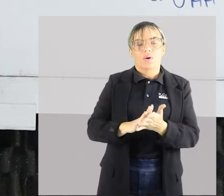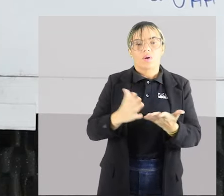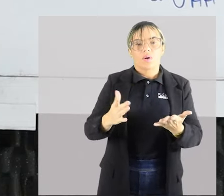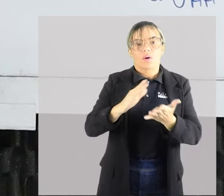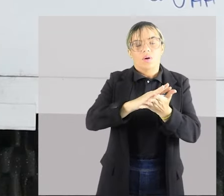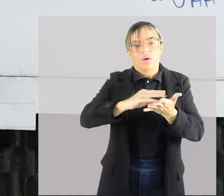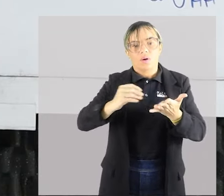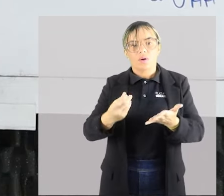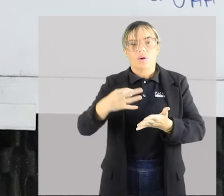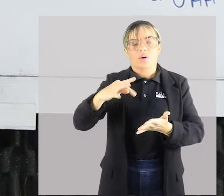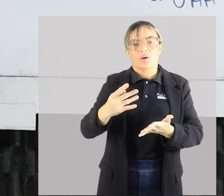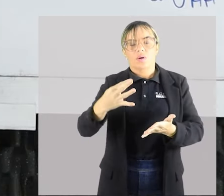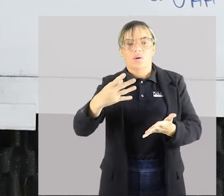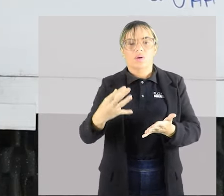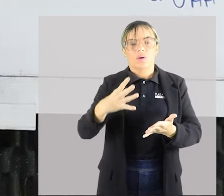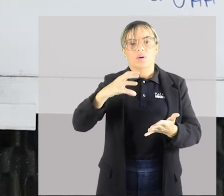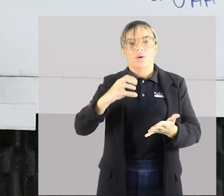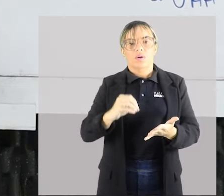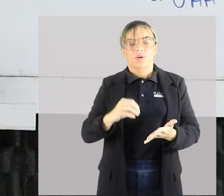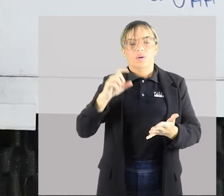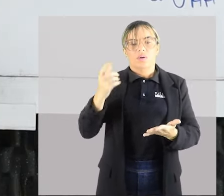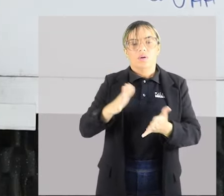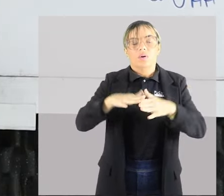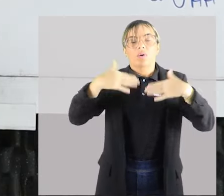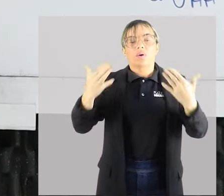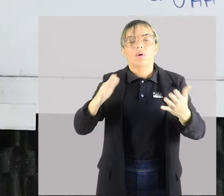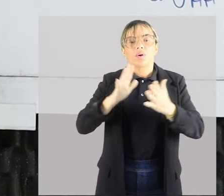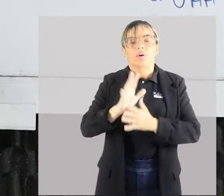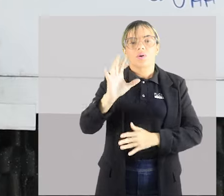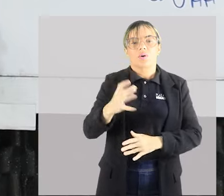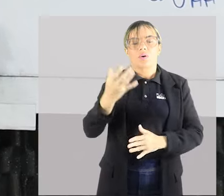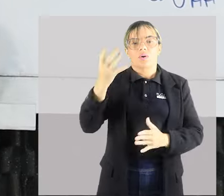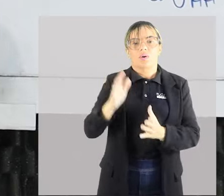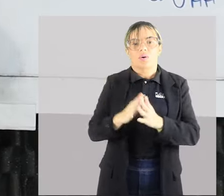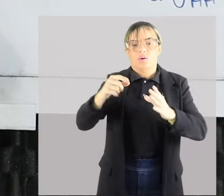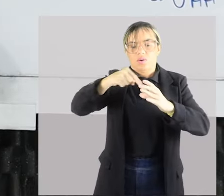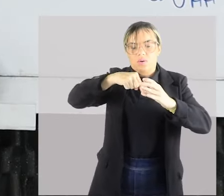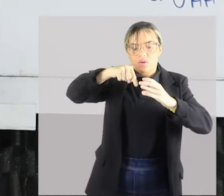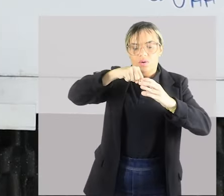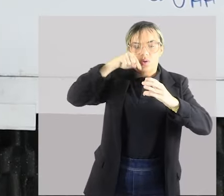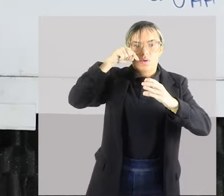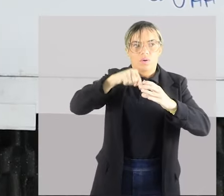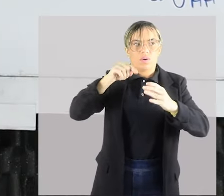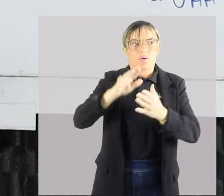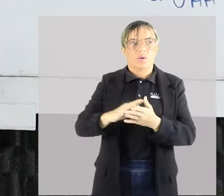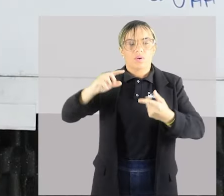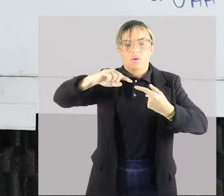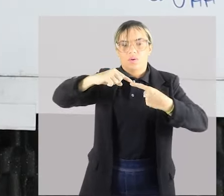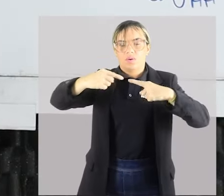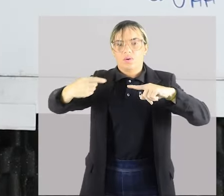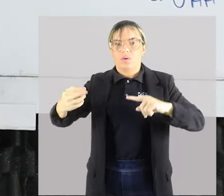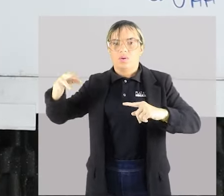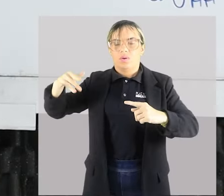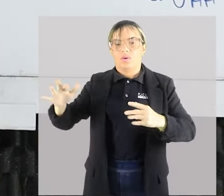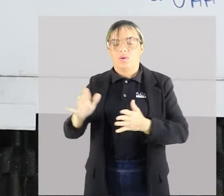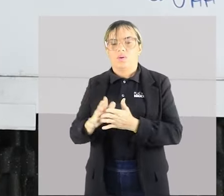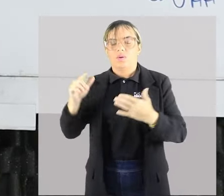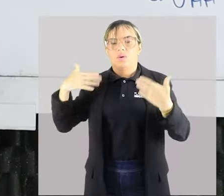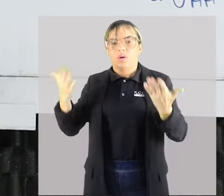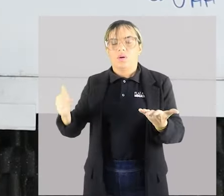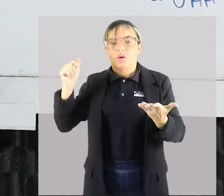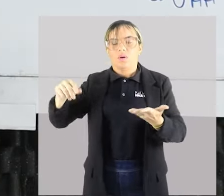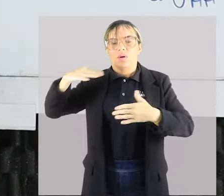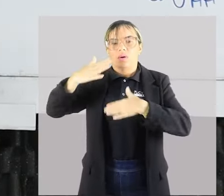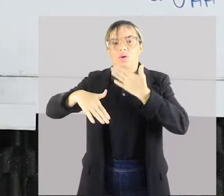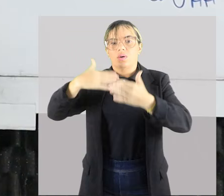transcrição onde que ele vai ocorrer ele vai ocorrer no teu núcleo Tá certo de RNA para proteína o processo